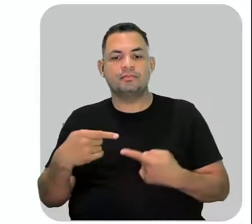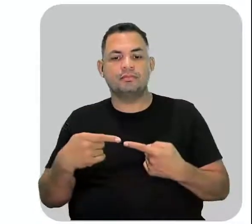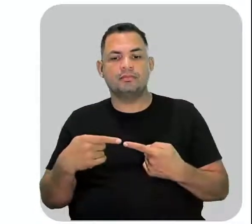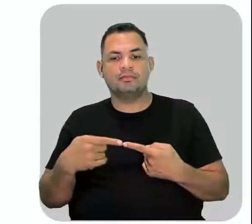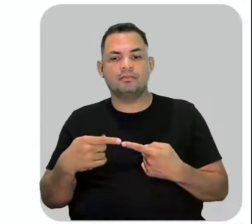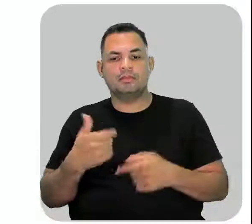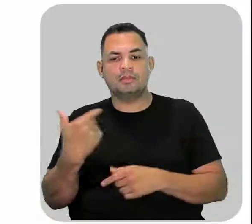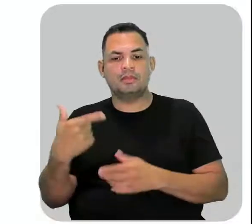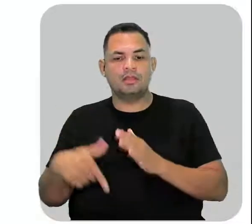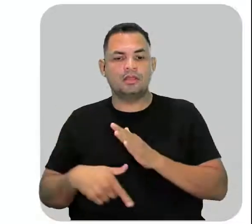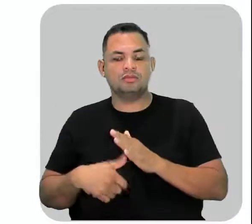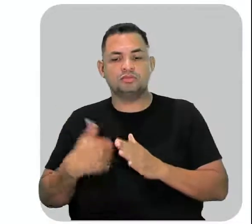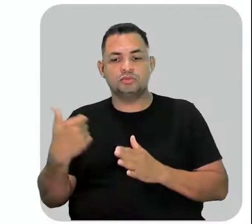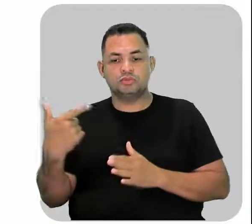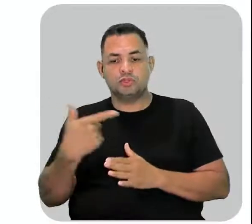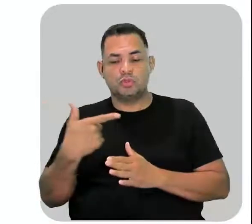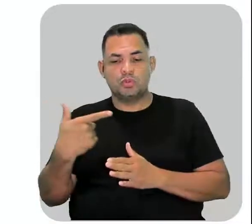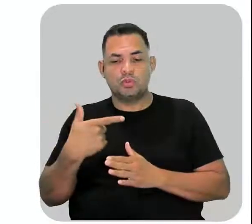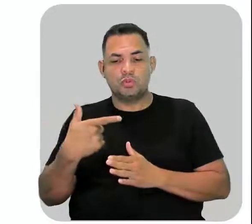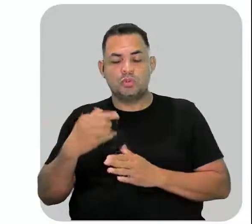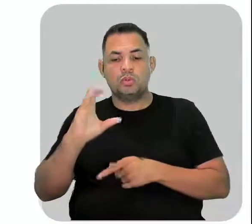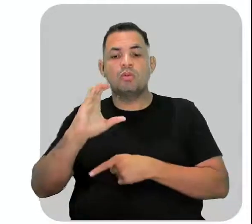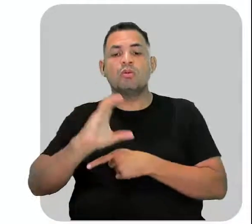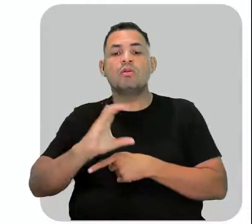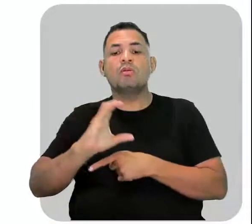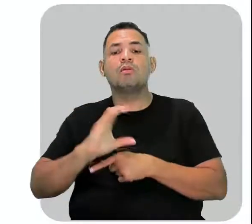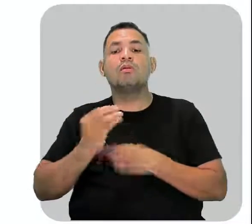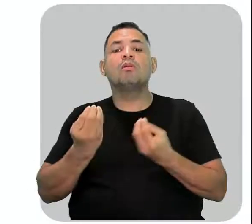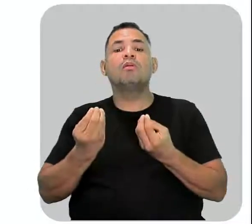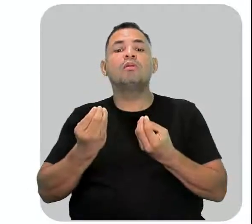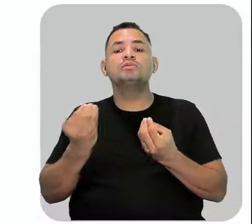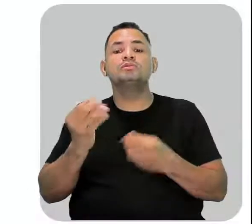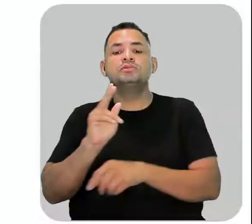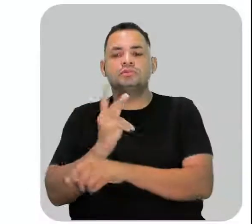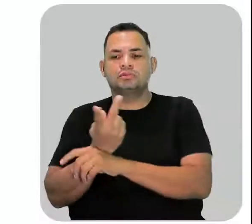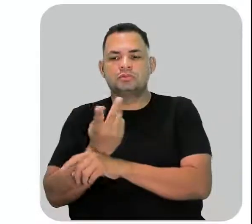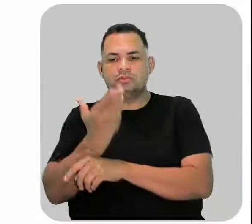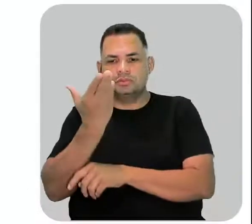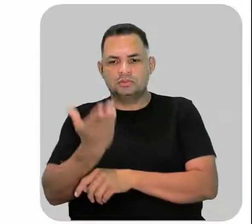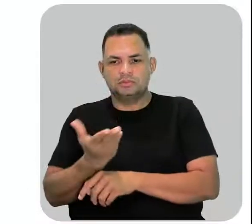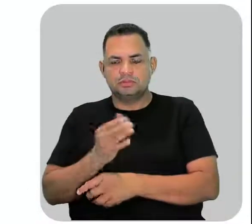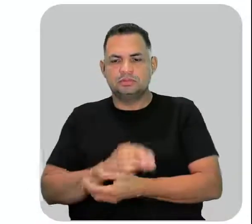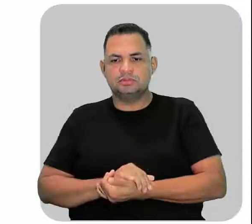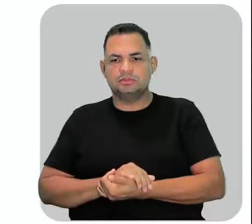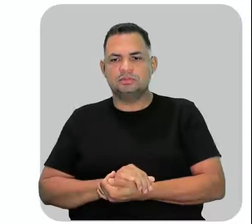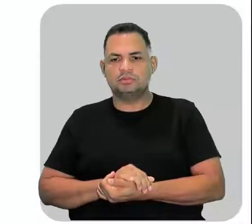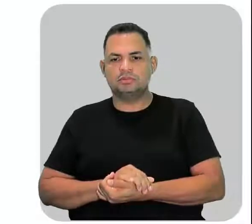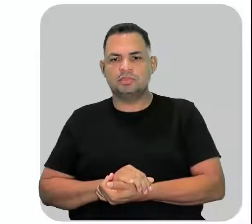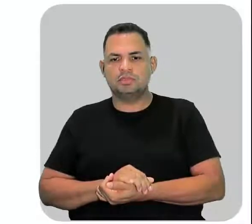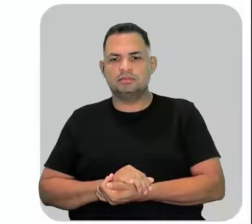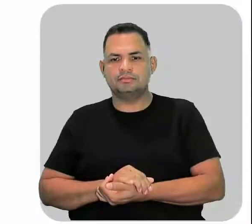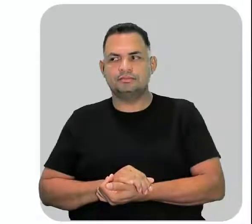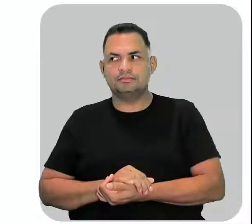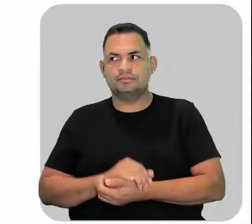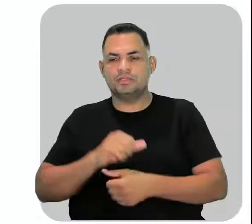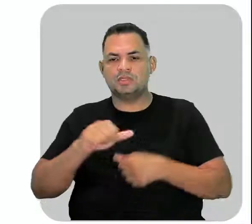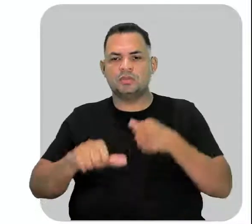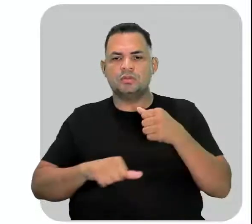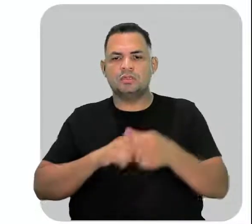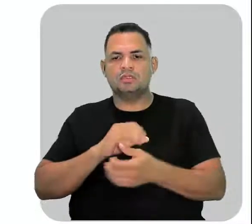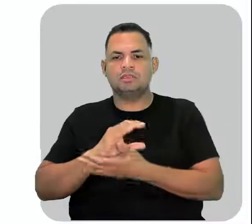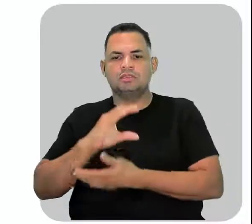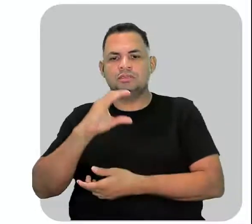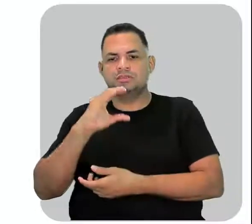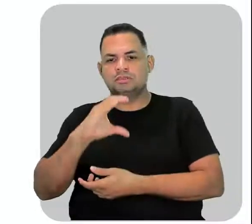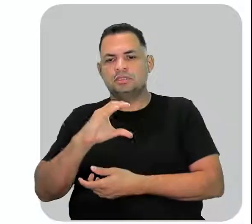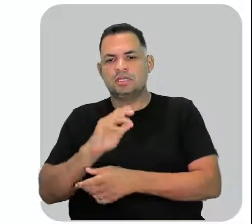ao segundo carbono. Aí você pensa, mas professor, e cadê o hidrogênio? Tá aqui, ó. Era CH2 aqui em cima, agora